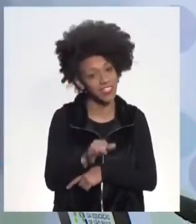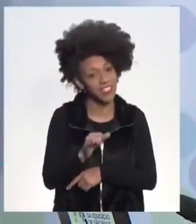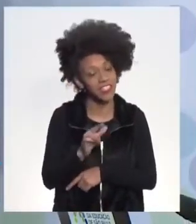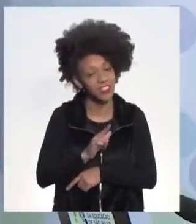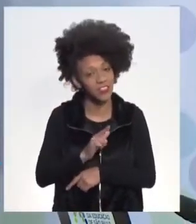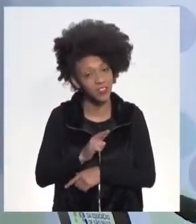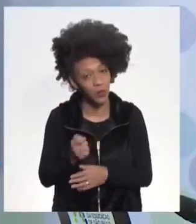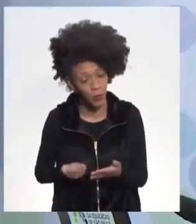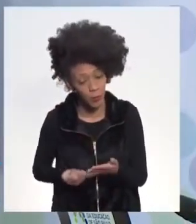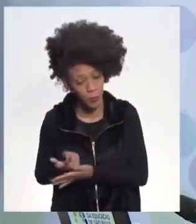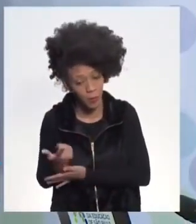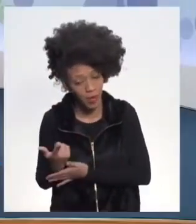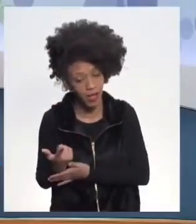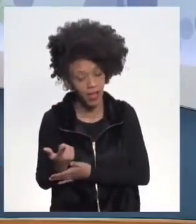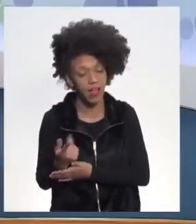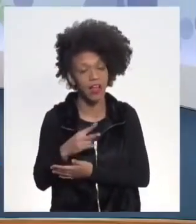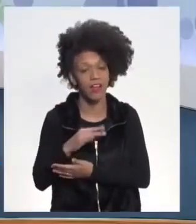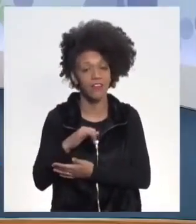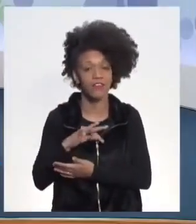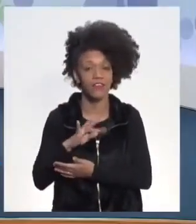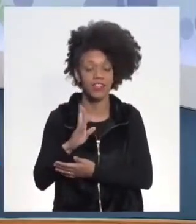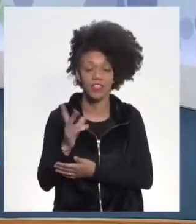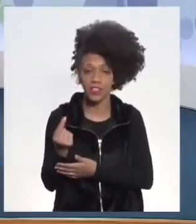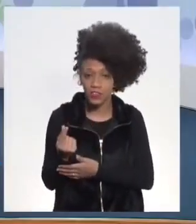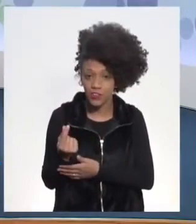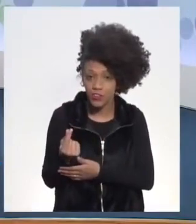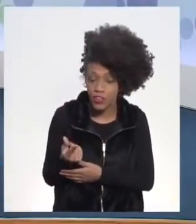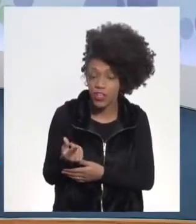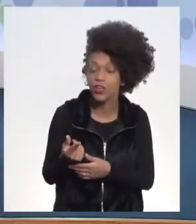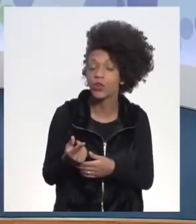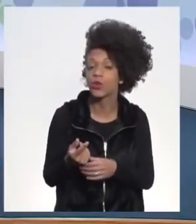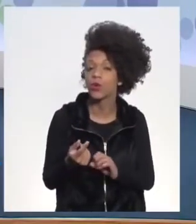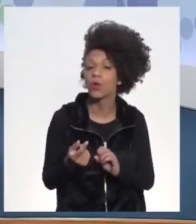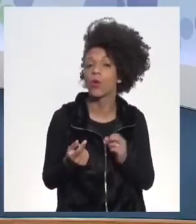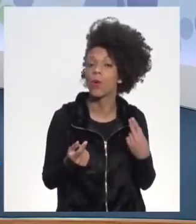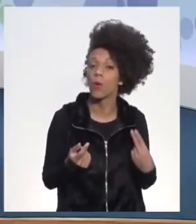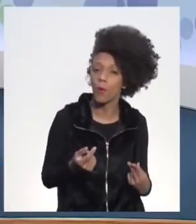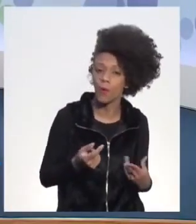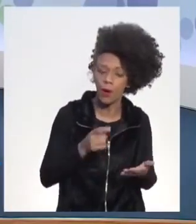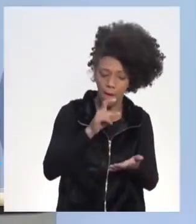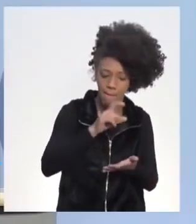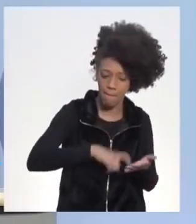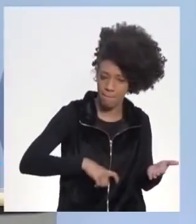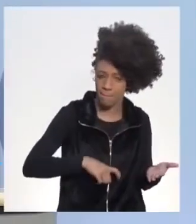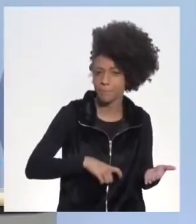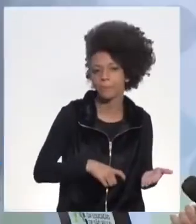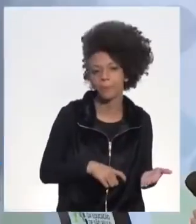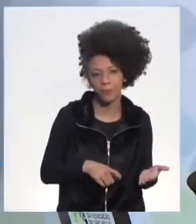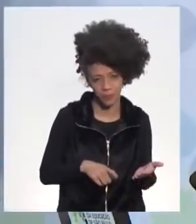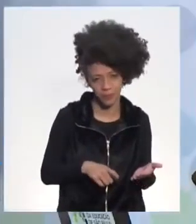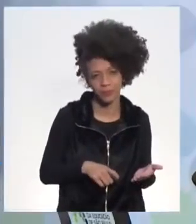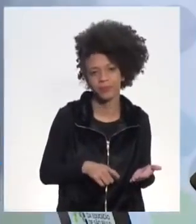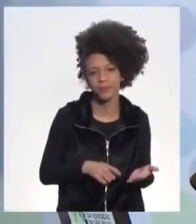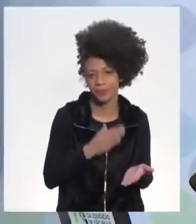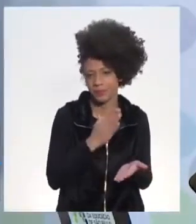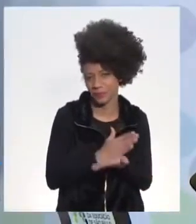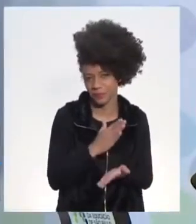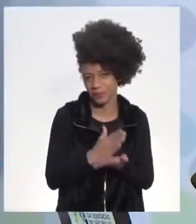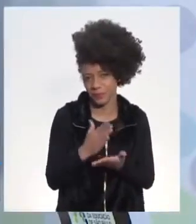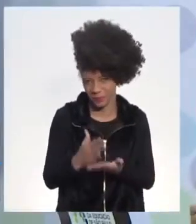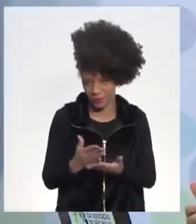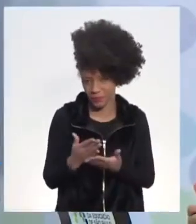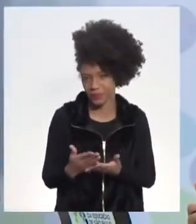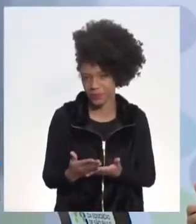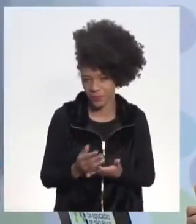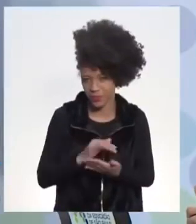mais apenas pagar à vista dentro da condição dela para te dar de Natal, ou se valeria a pena pagar pequenas parcelas sem juros, não é